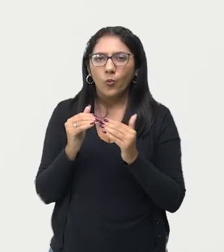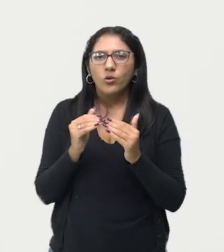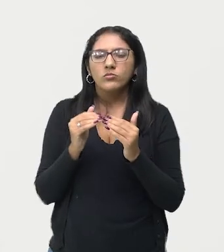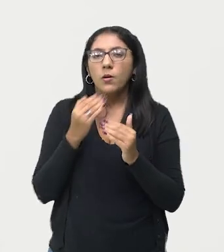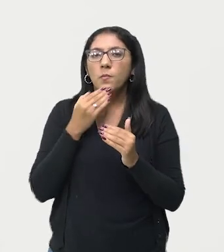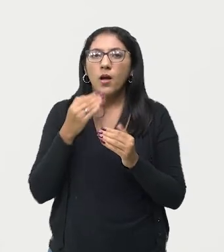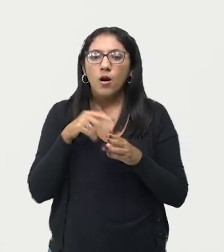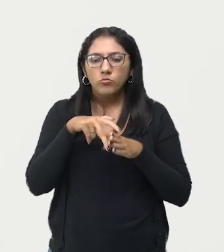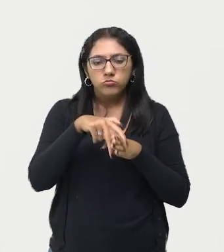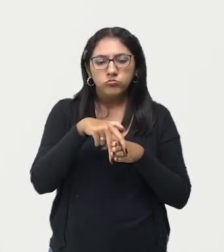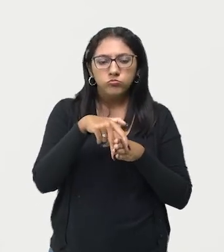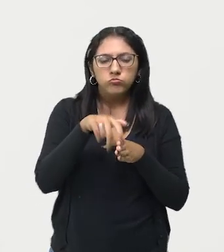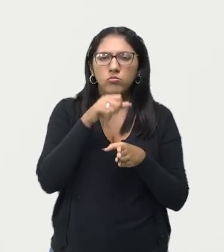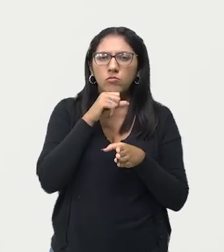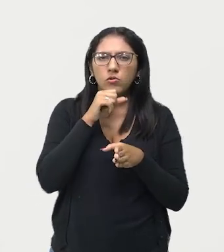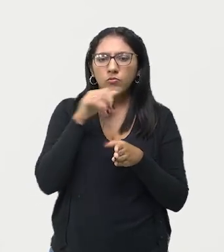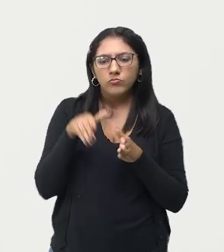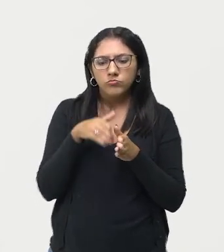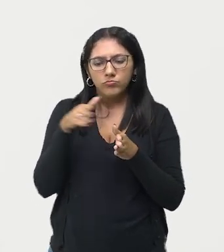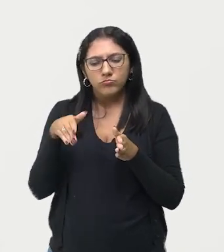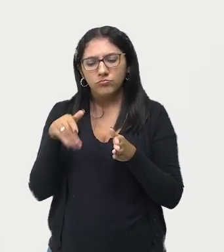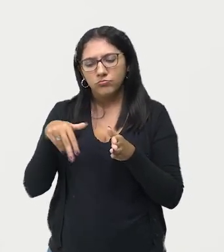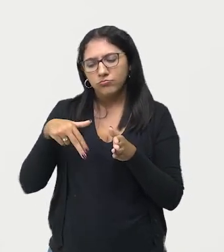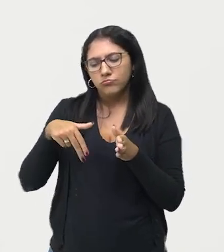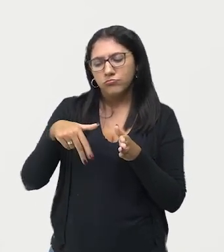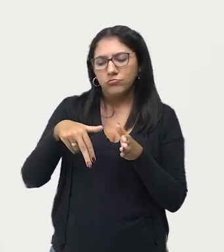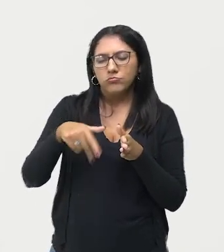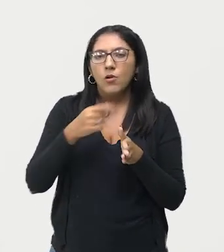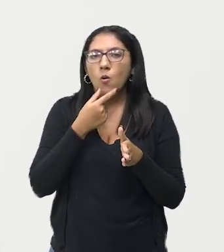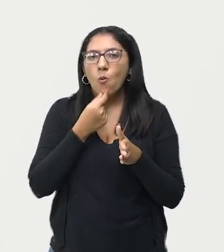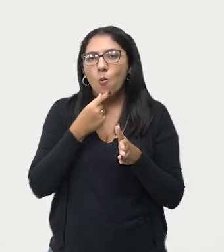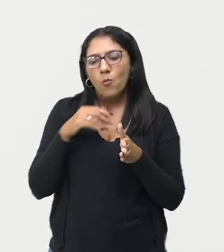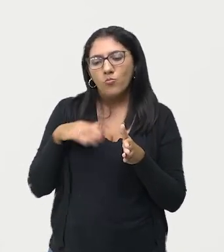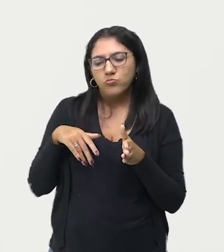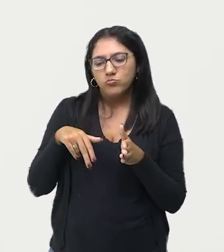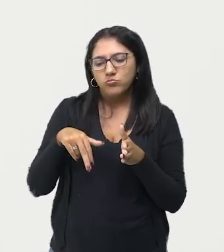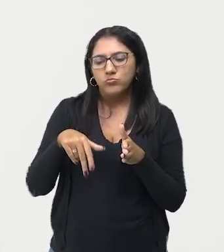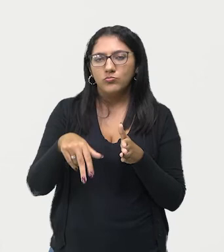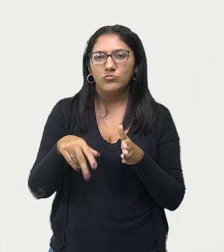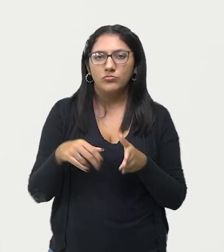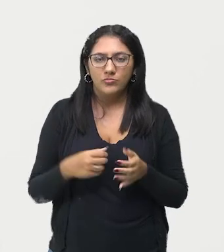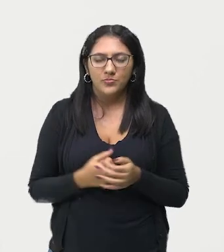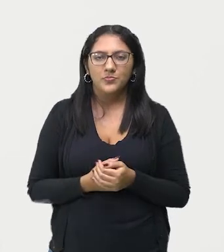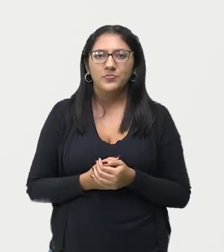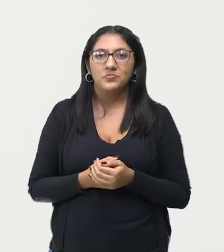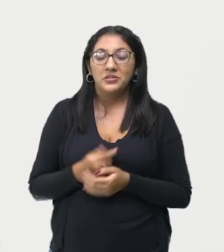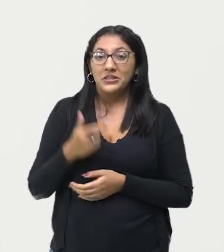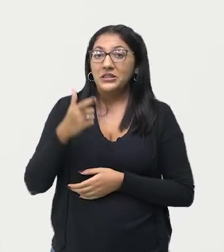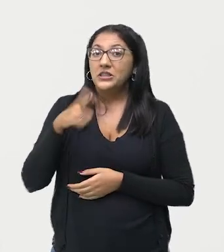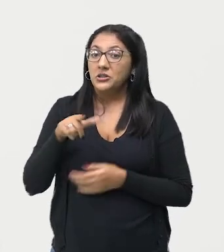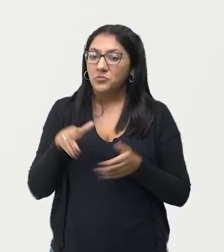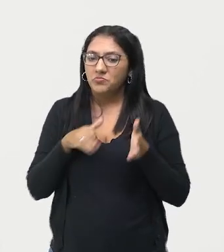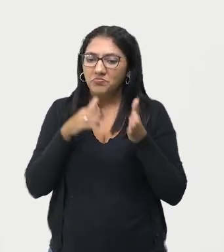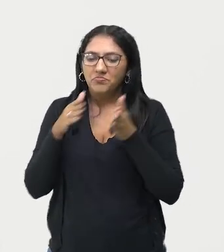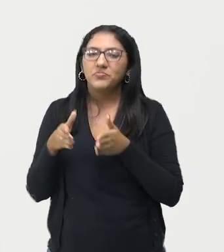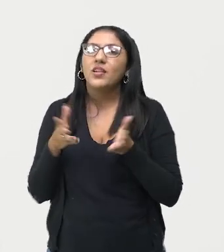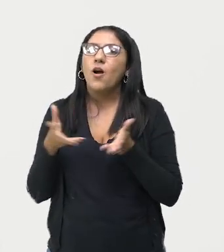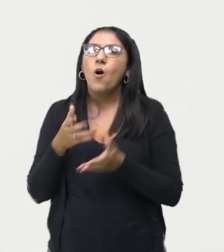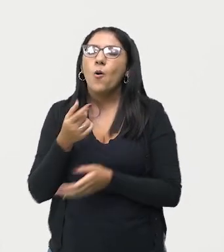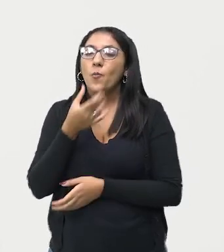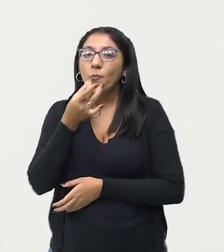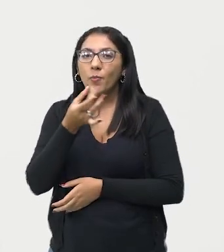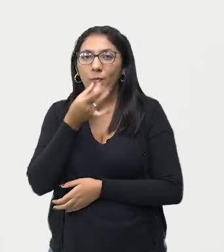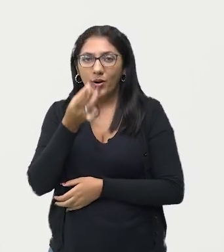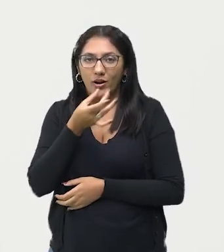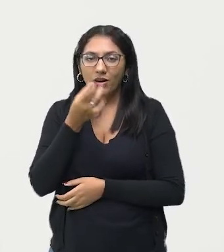e pediu que o menino seguisse a pé, correto? Novamente, sobre esse fato surgiram opiniões. E qual foi